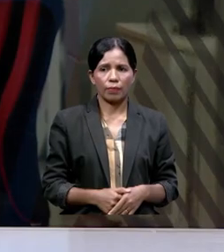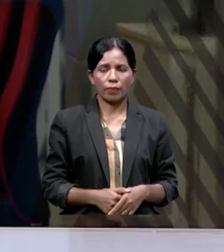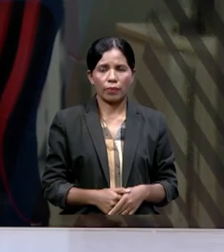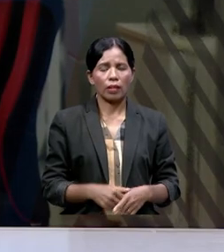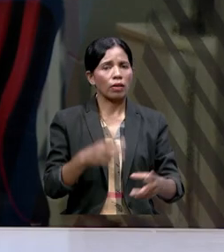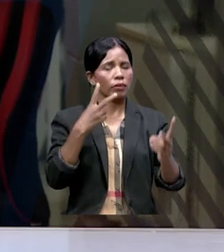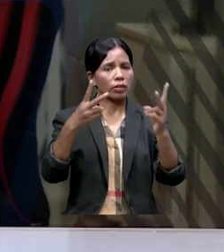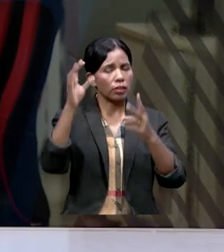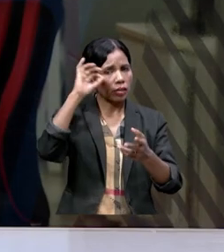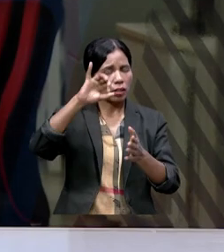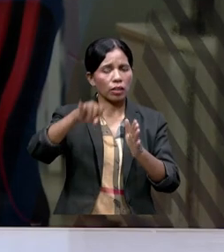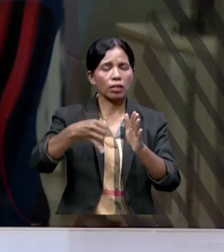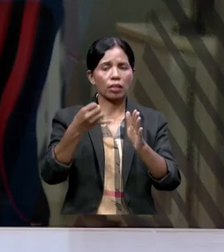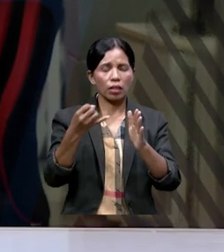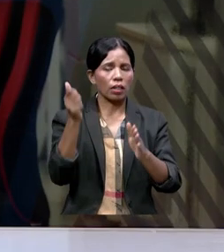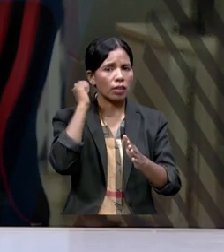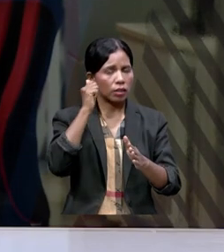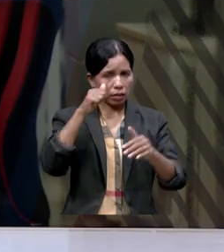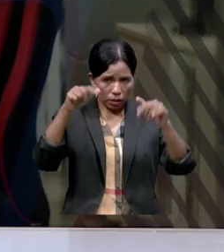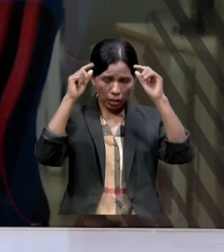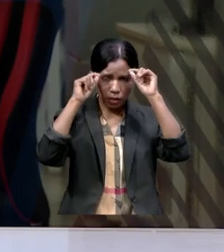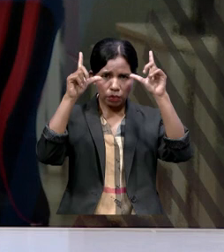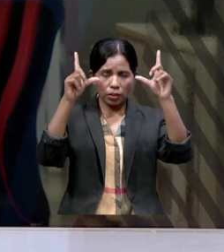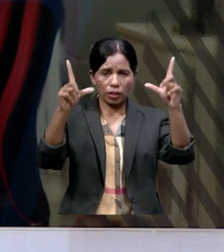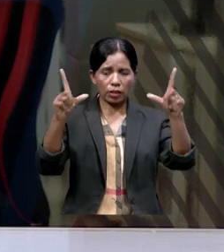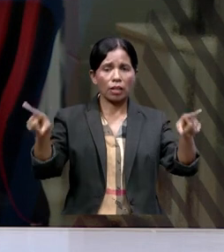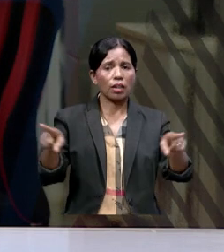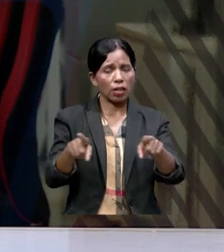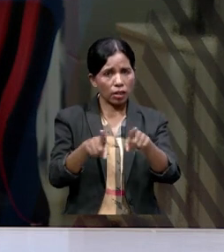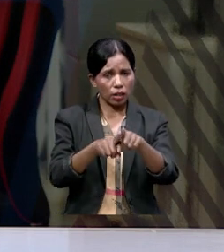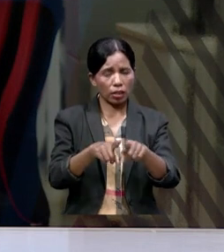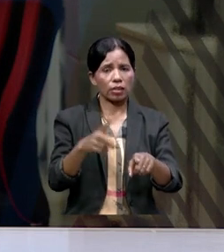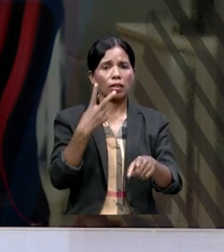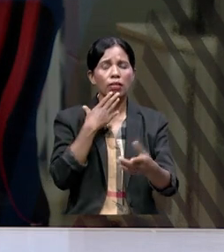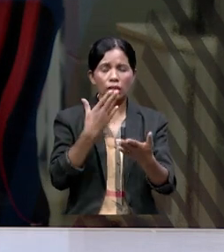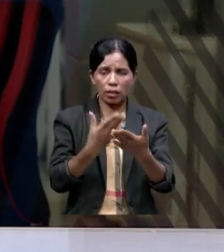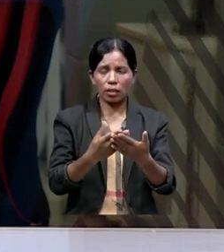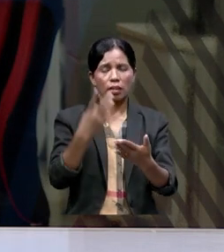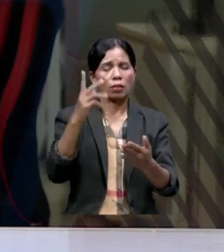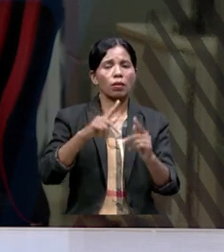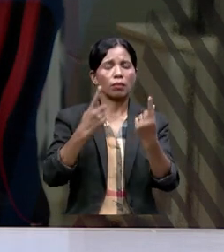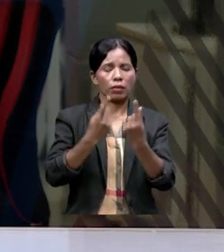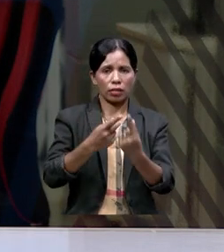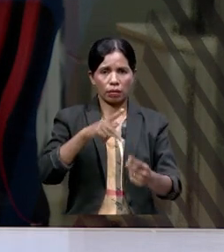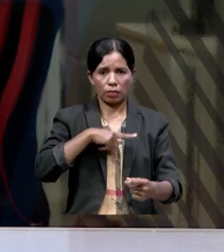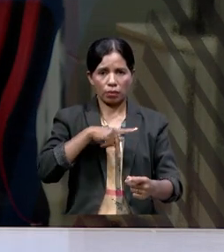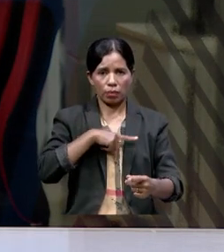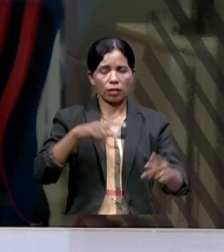Vizita Sekretariu Jeral ASEAN nian ia Timor-Leste, sai hanesan motivasaun ida ba setor privadu